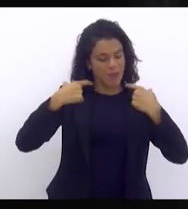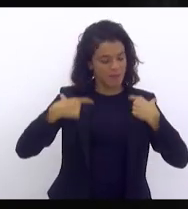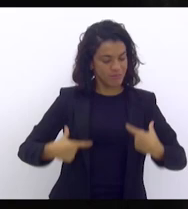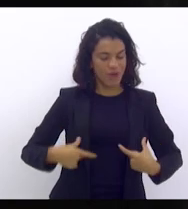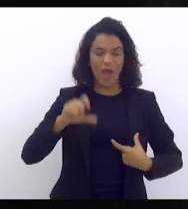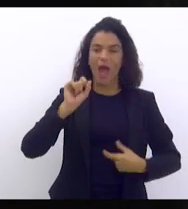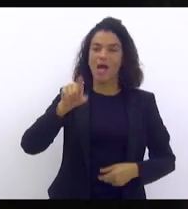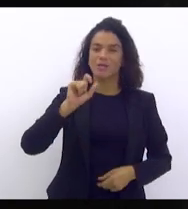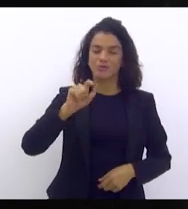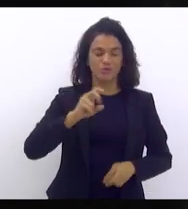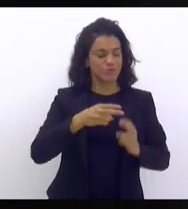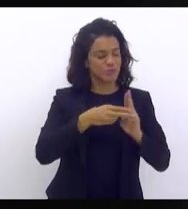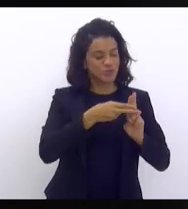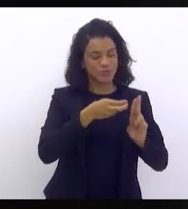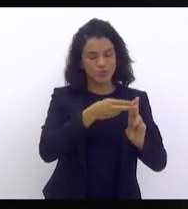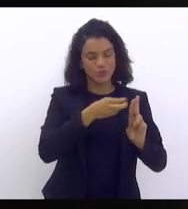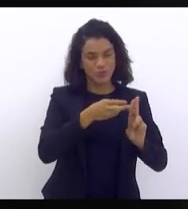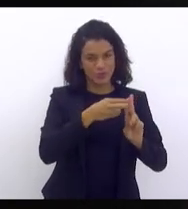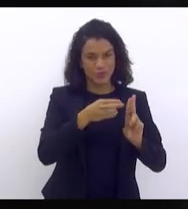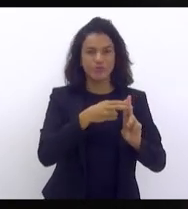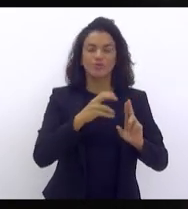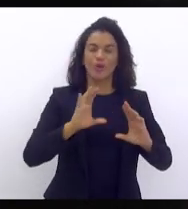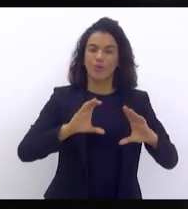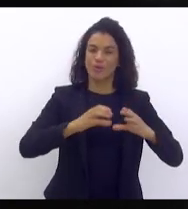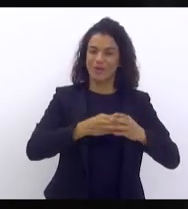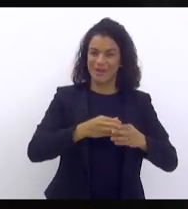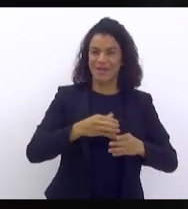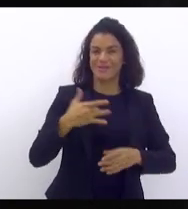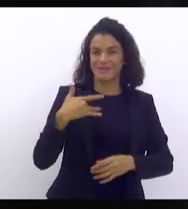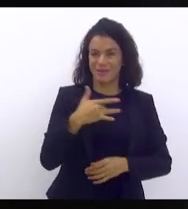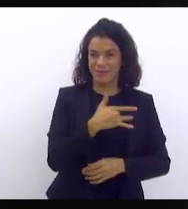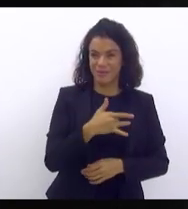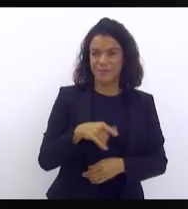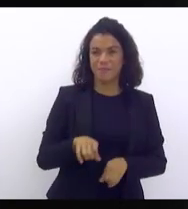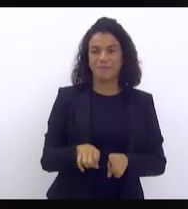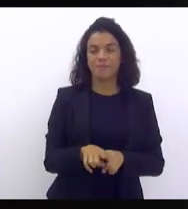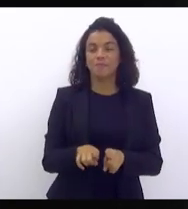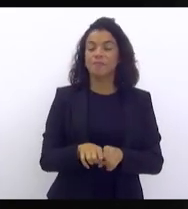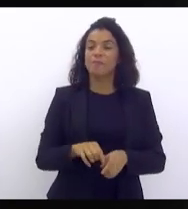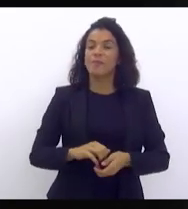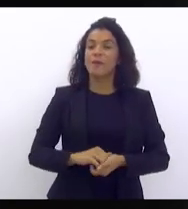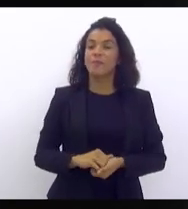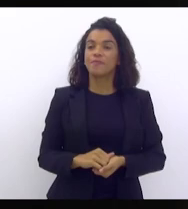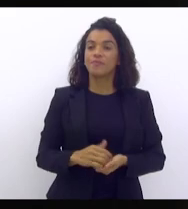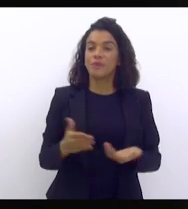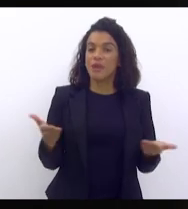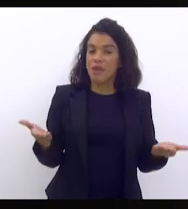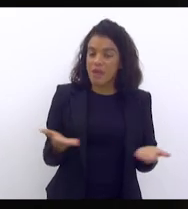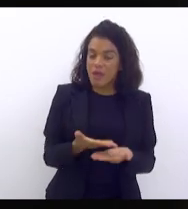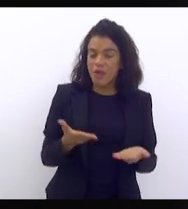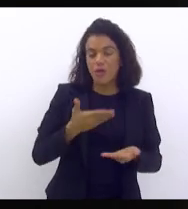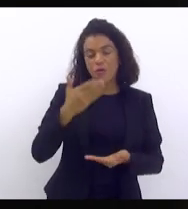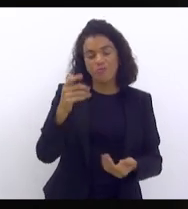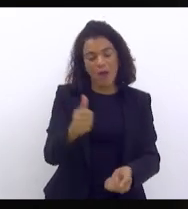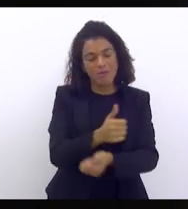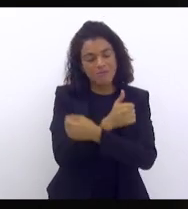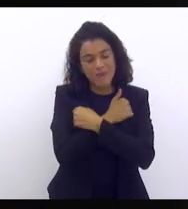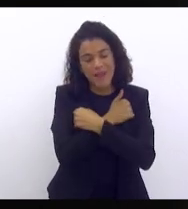Sou diretor do Sindicato de Aceio e Conservação. Trago um abraço do meu